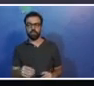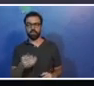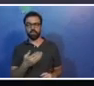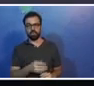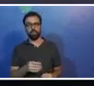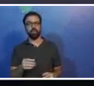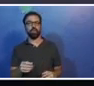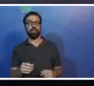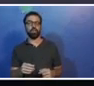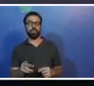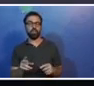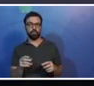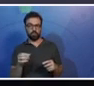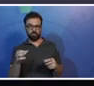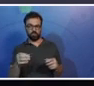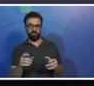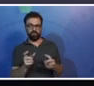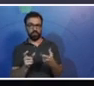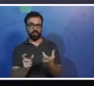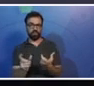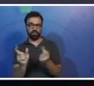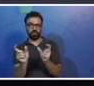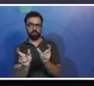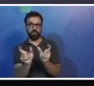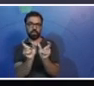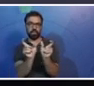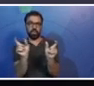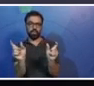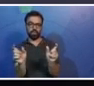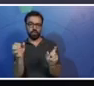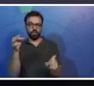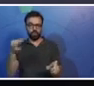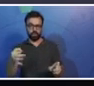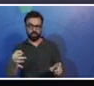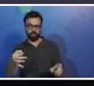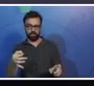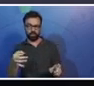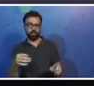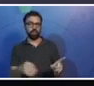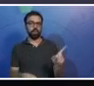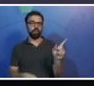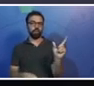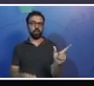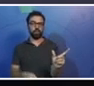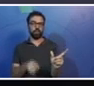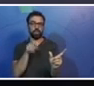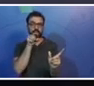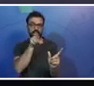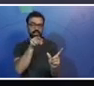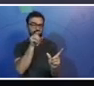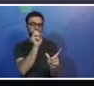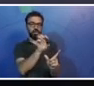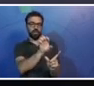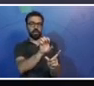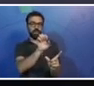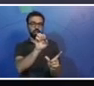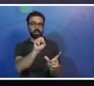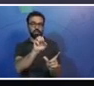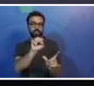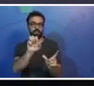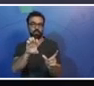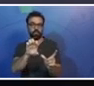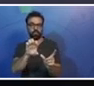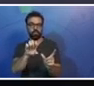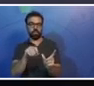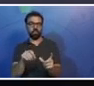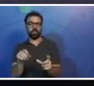lentíssimo juiz. Depois disso, aquele magistrado nunca mais aceitou o tratamento de excelentíssimo